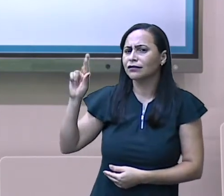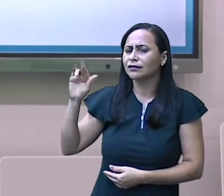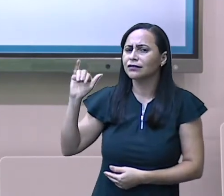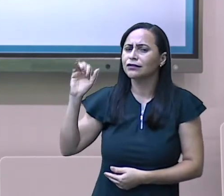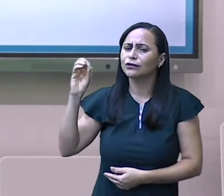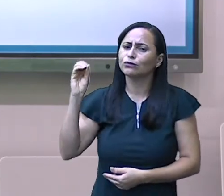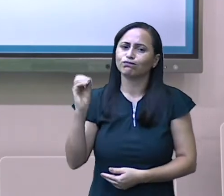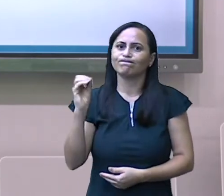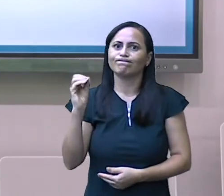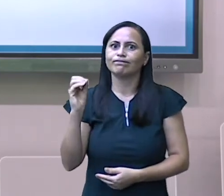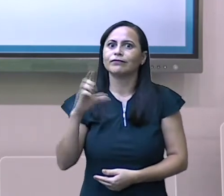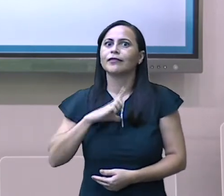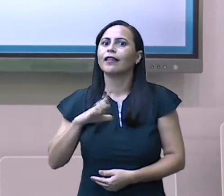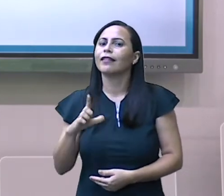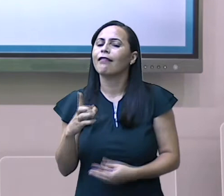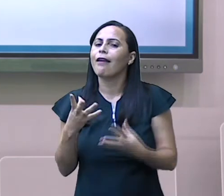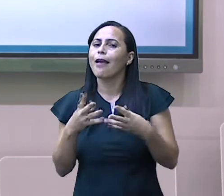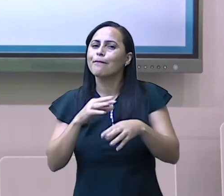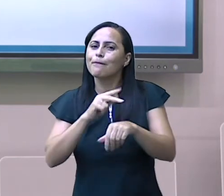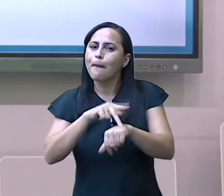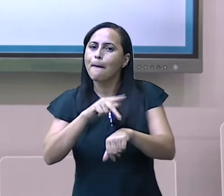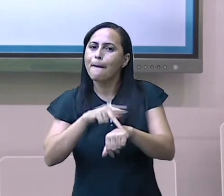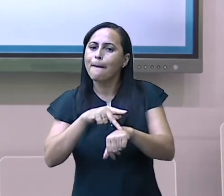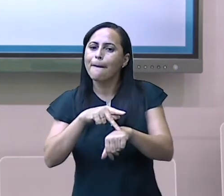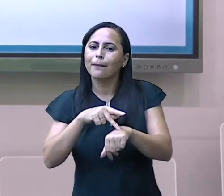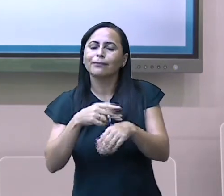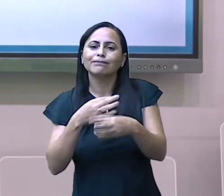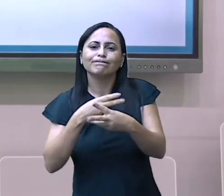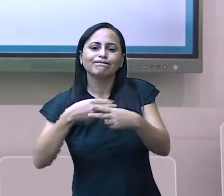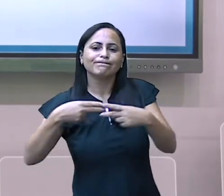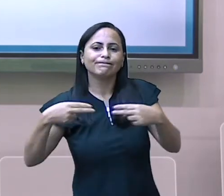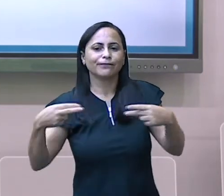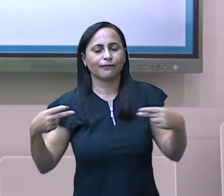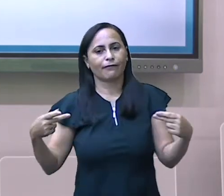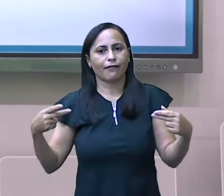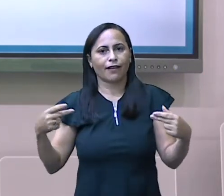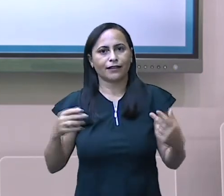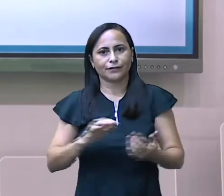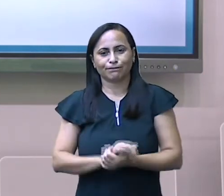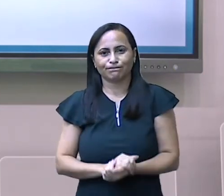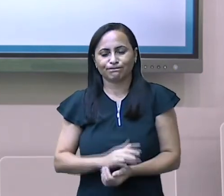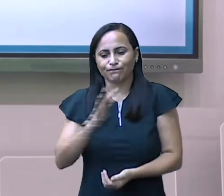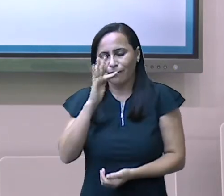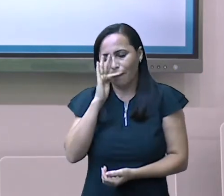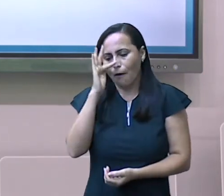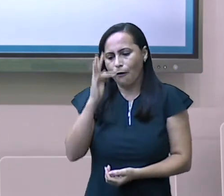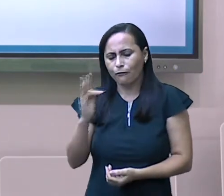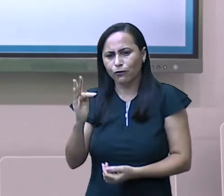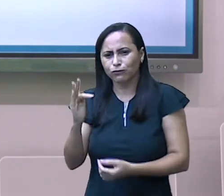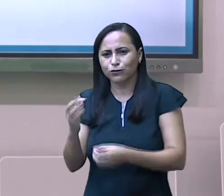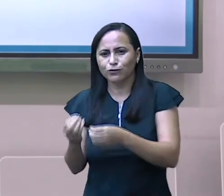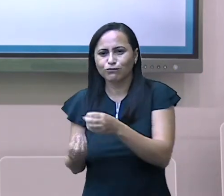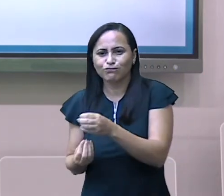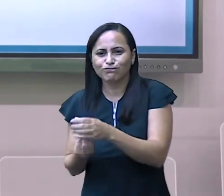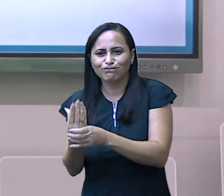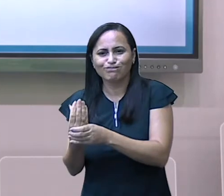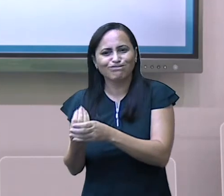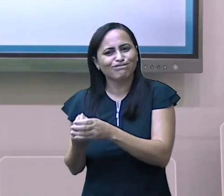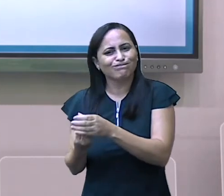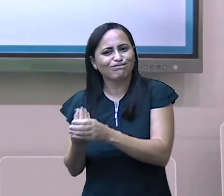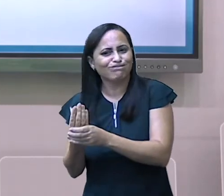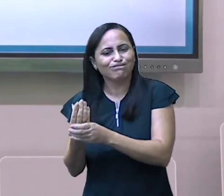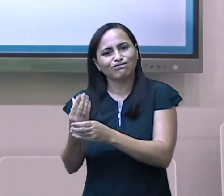muitas pedras. Então, ó, a plantinha, ela não se desenvolve. Por quê? Porque quando ela